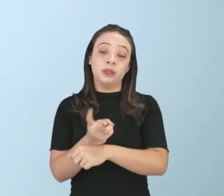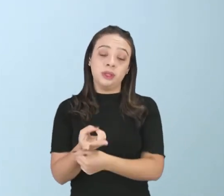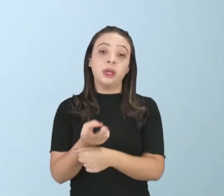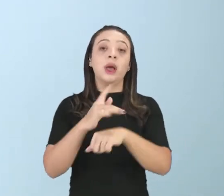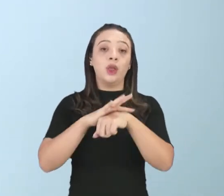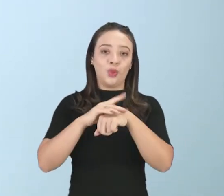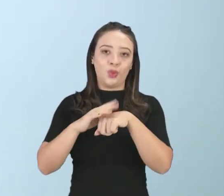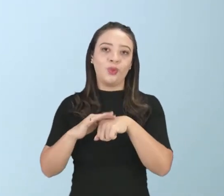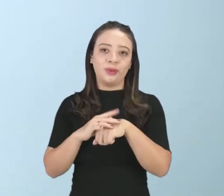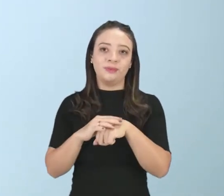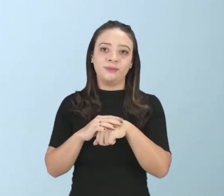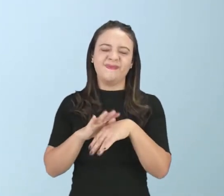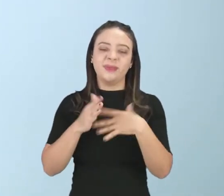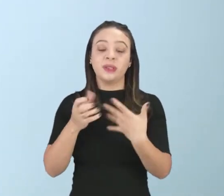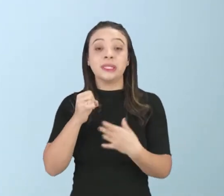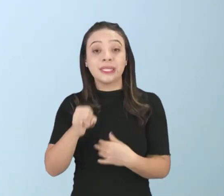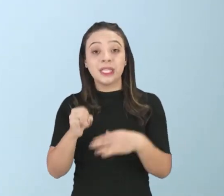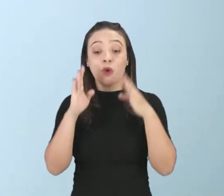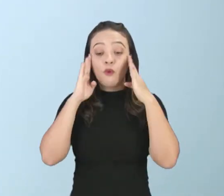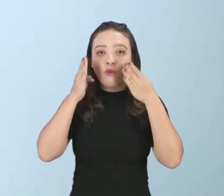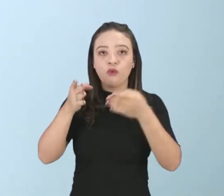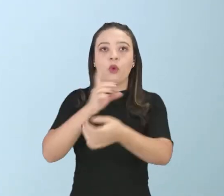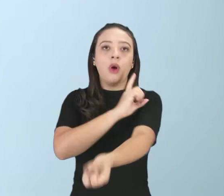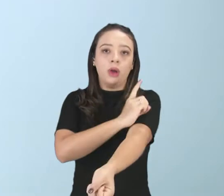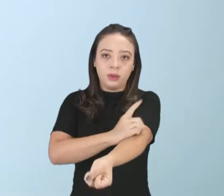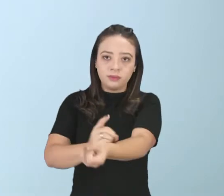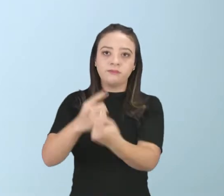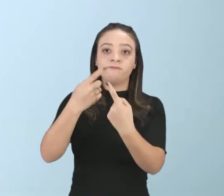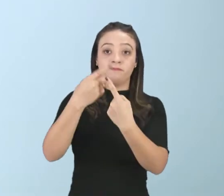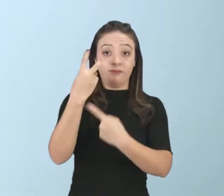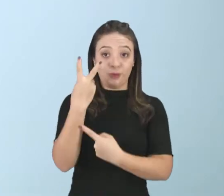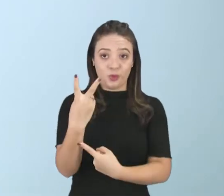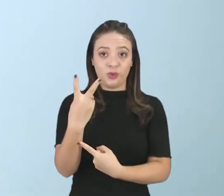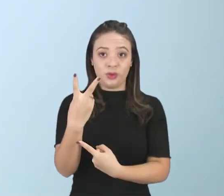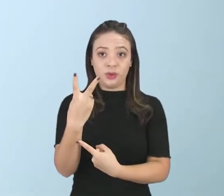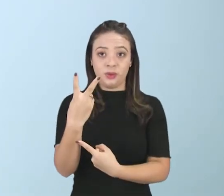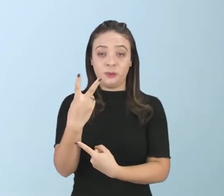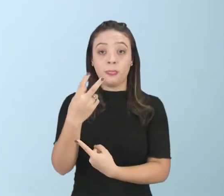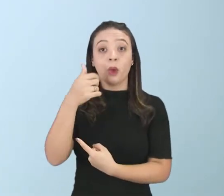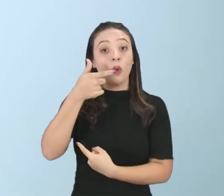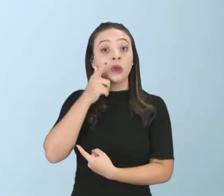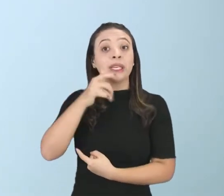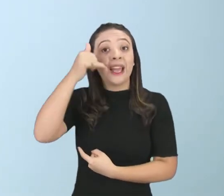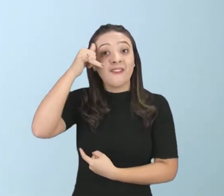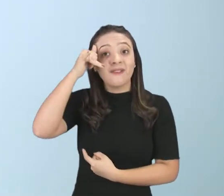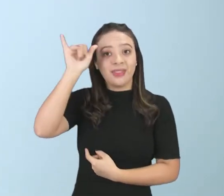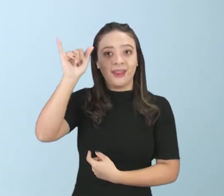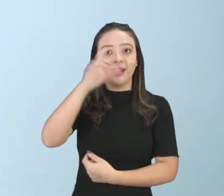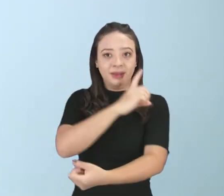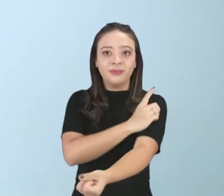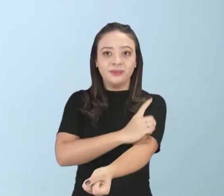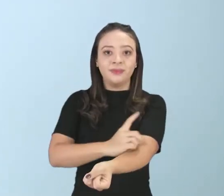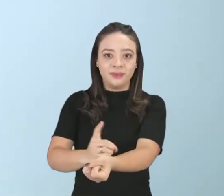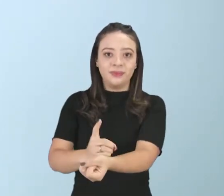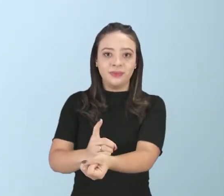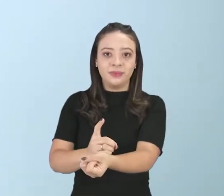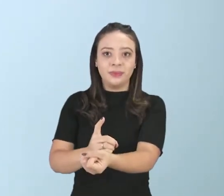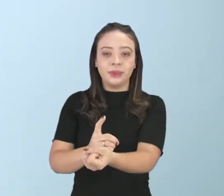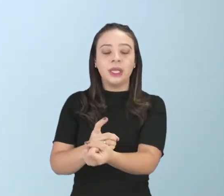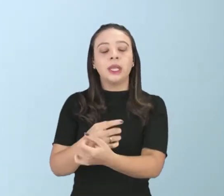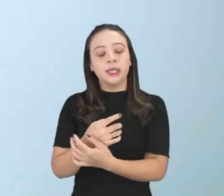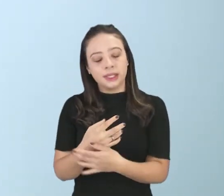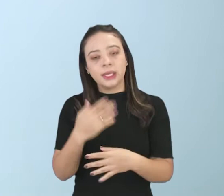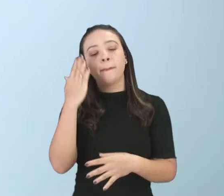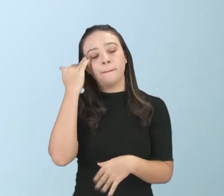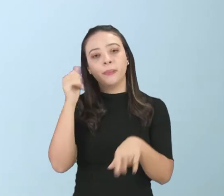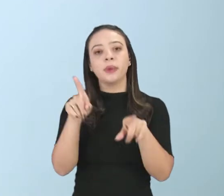crônico-degenerativas. Mas quando nós falamos de diabetes tipo 2, a prevenção dela, considerando que ela tem uma prevalência muito grande, ou